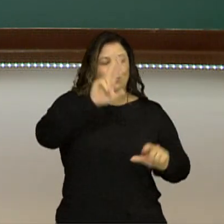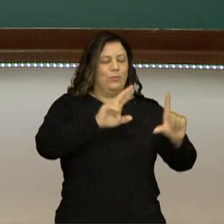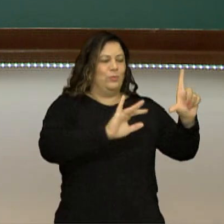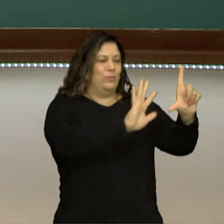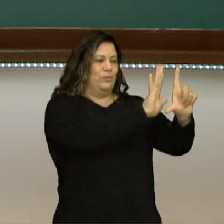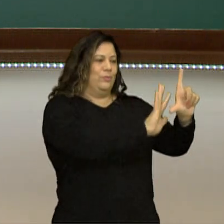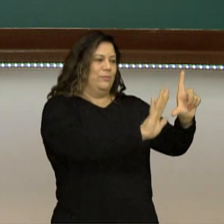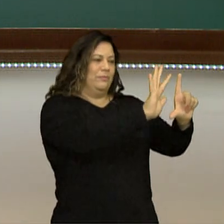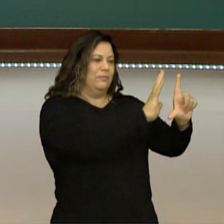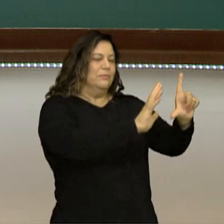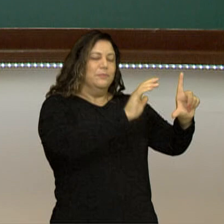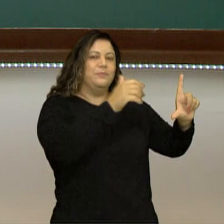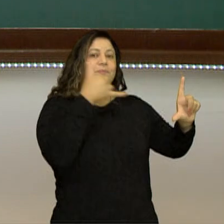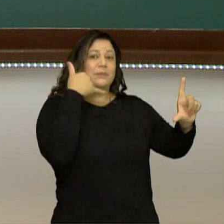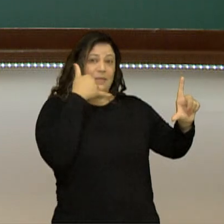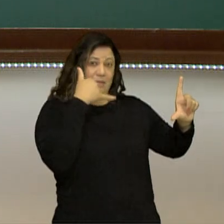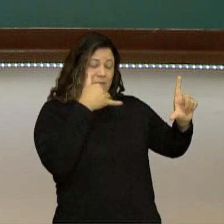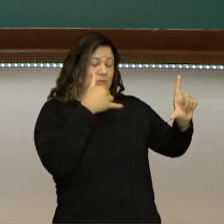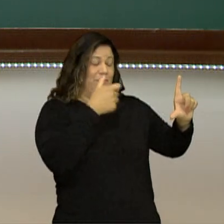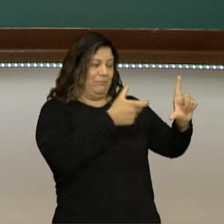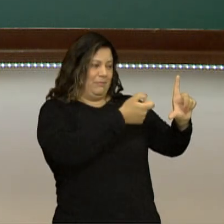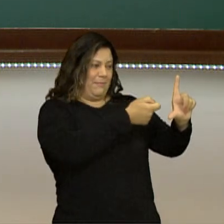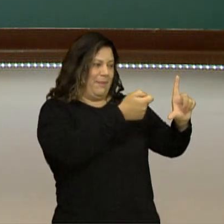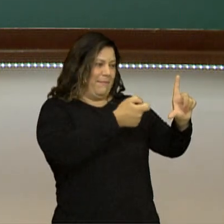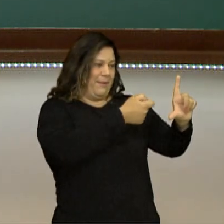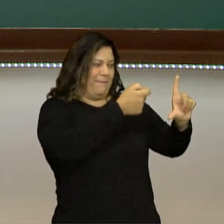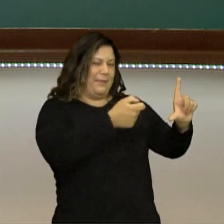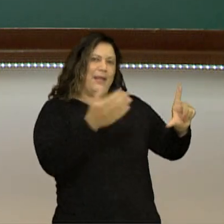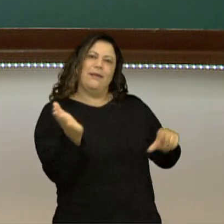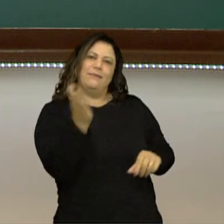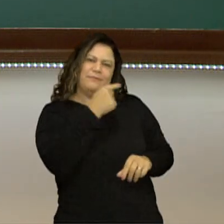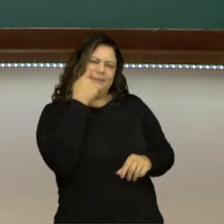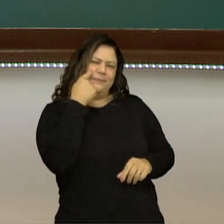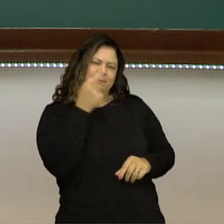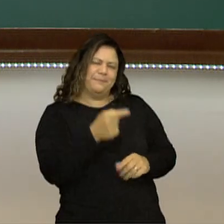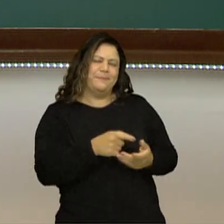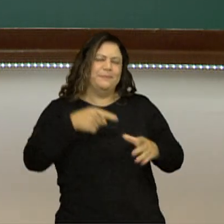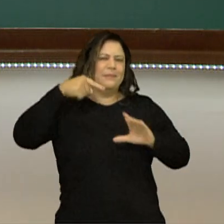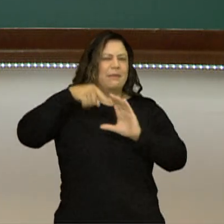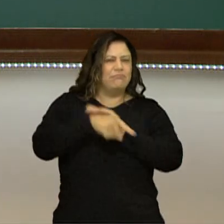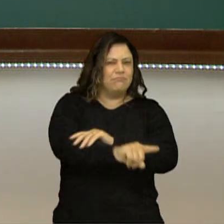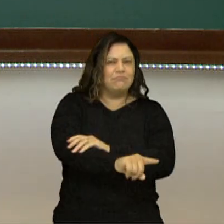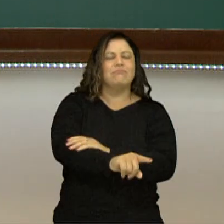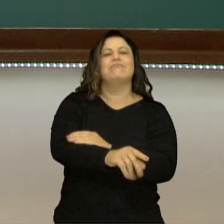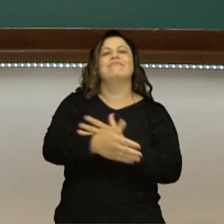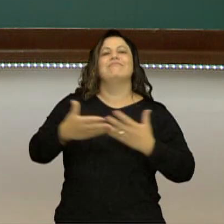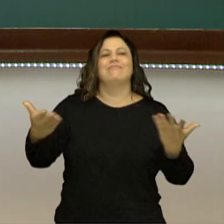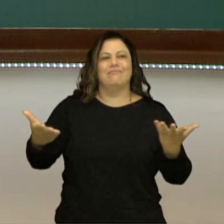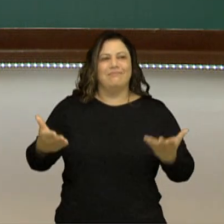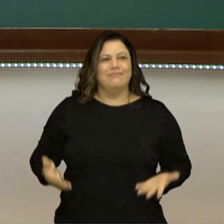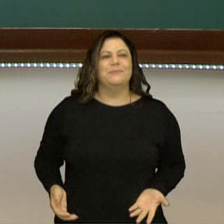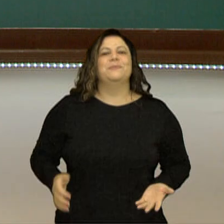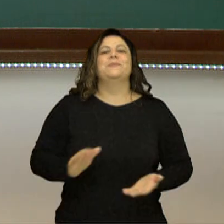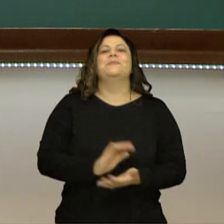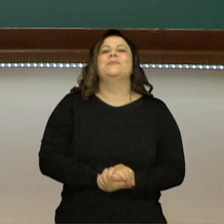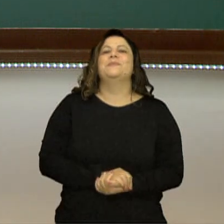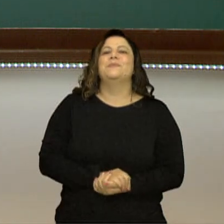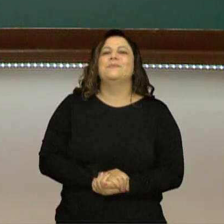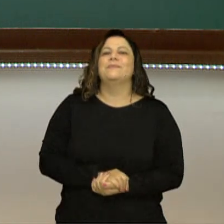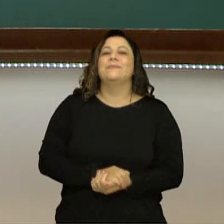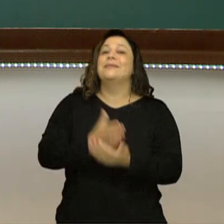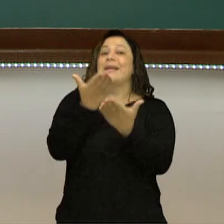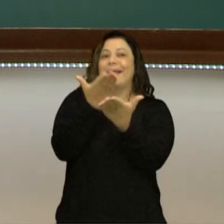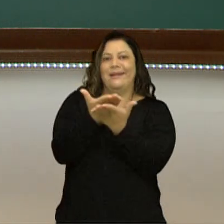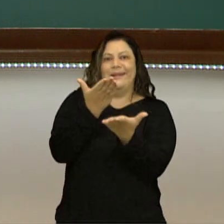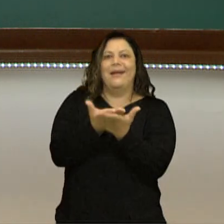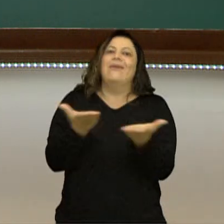da câmera do seu celular e vamos explorar este universo fantástico.